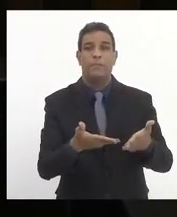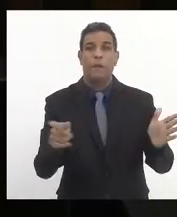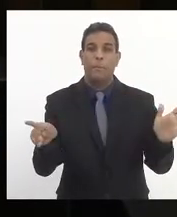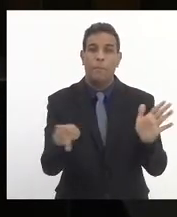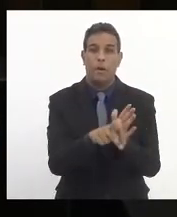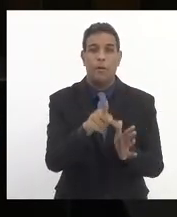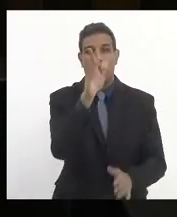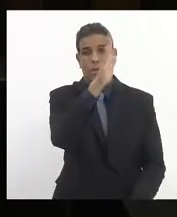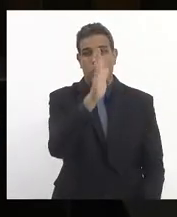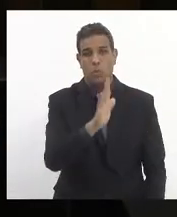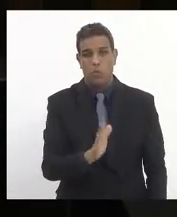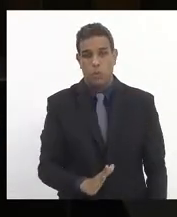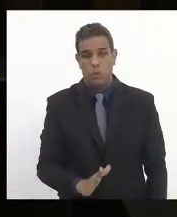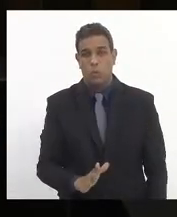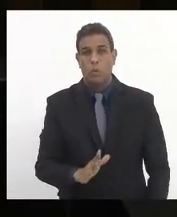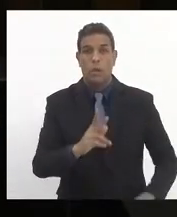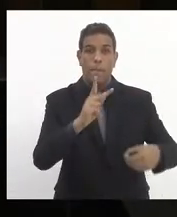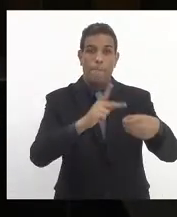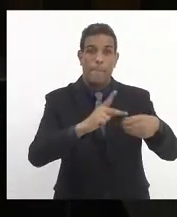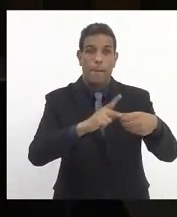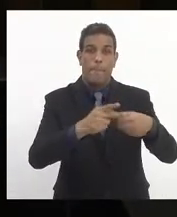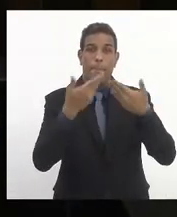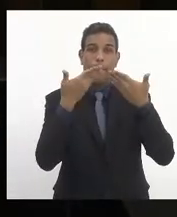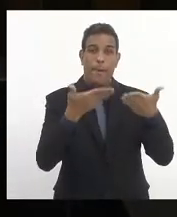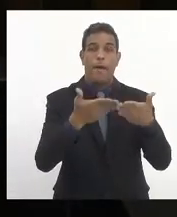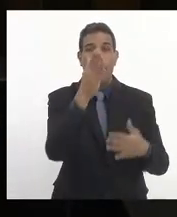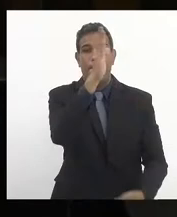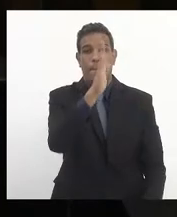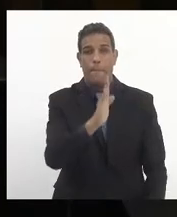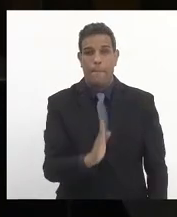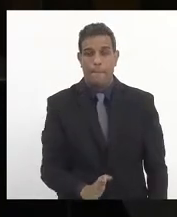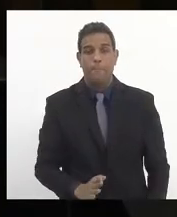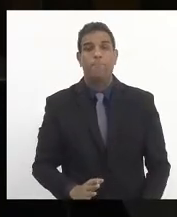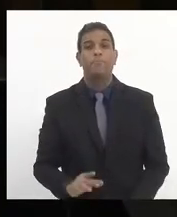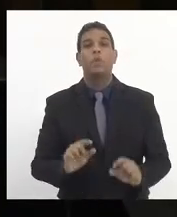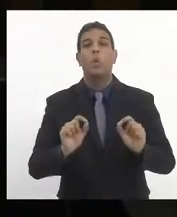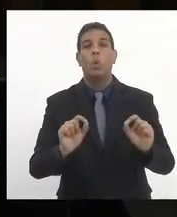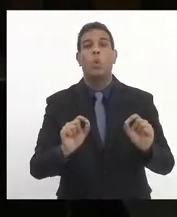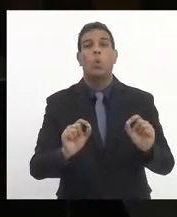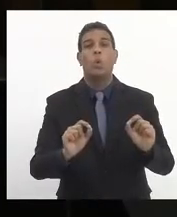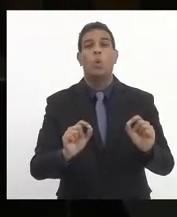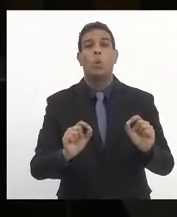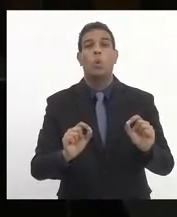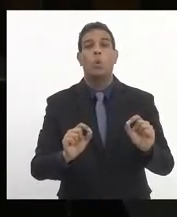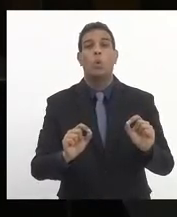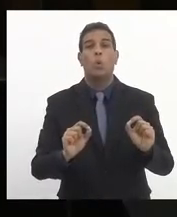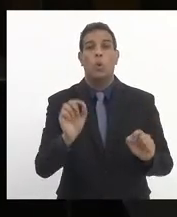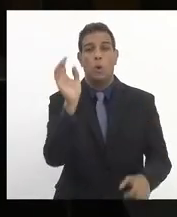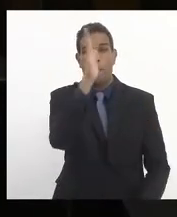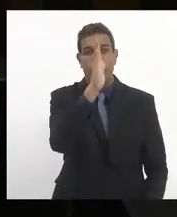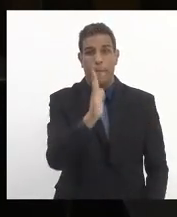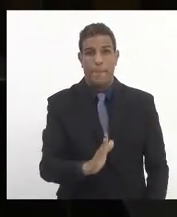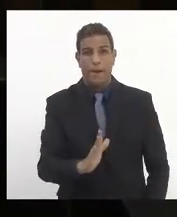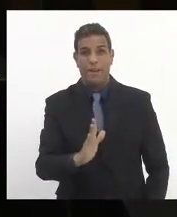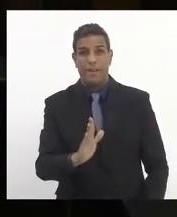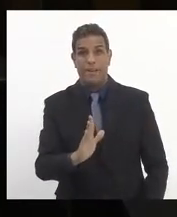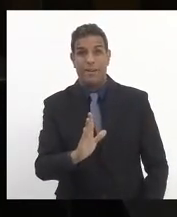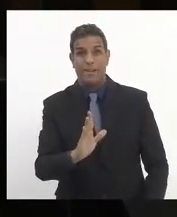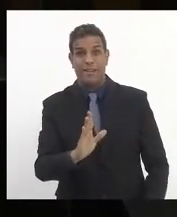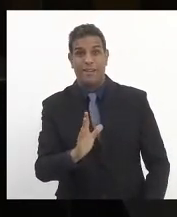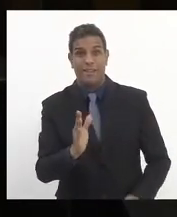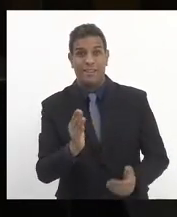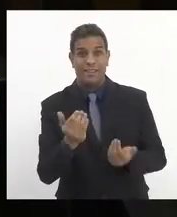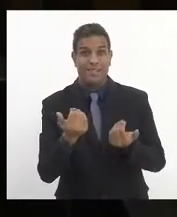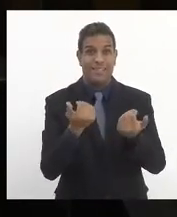Brasil. A Petrobras é do Brasil. E não o Brasil é da Petrobras. Essa é a primeira